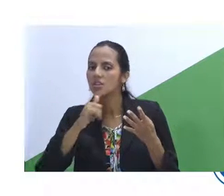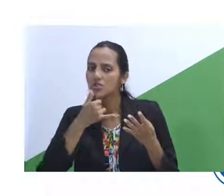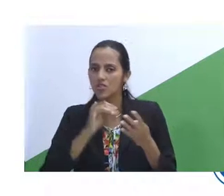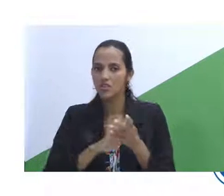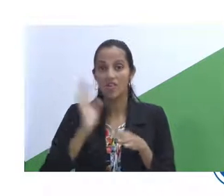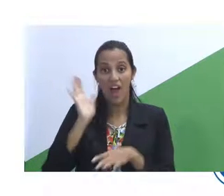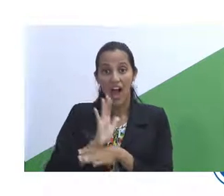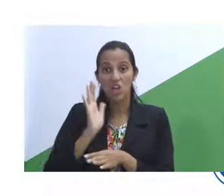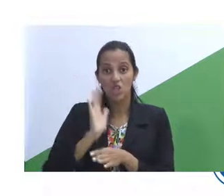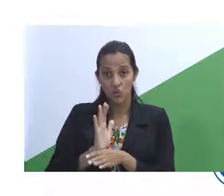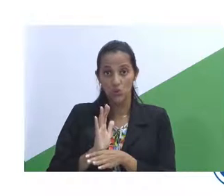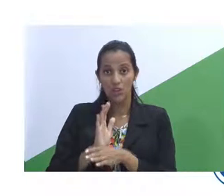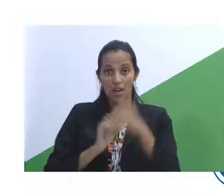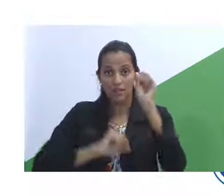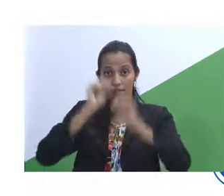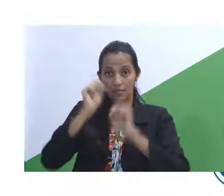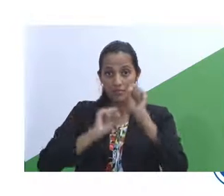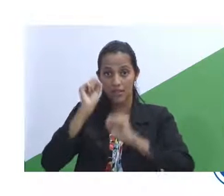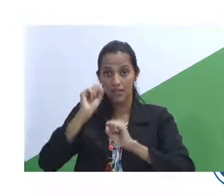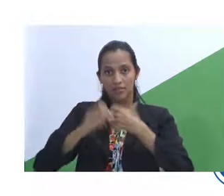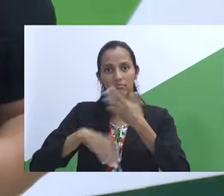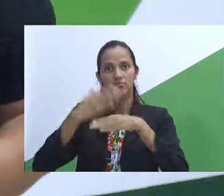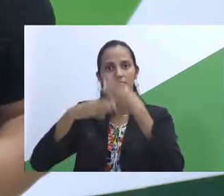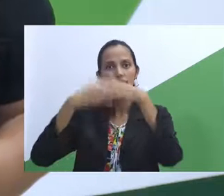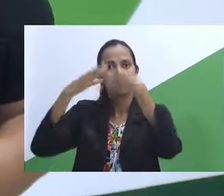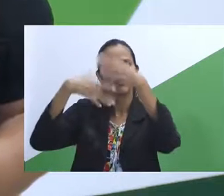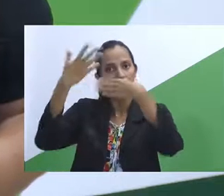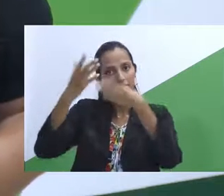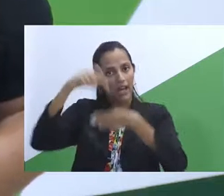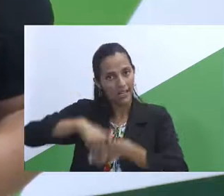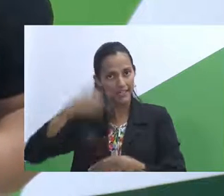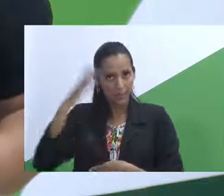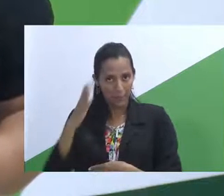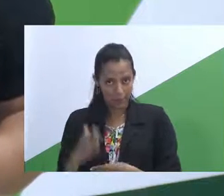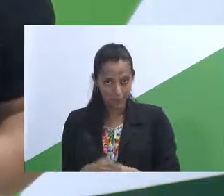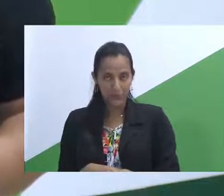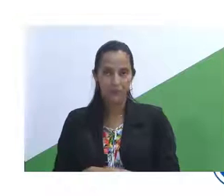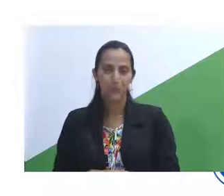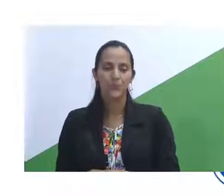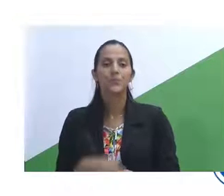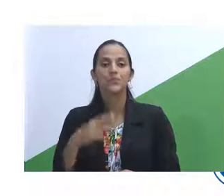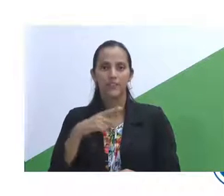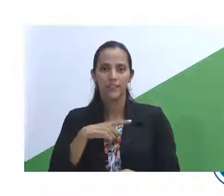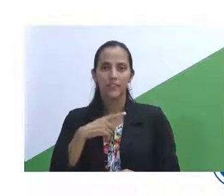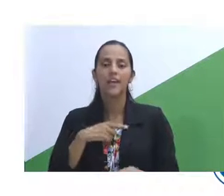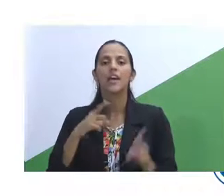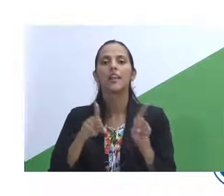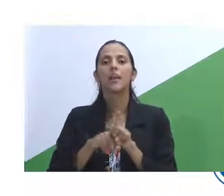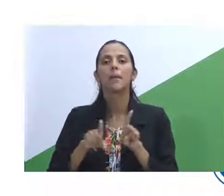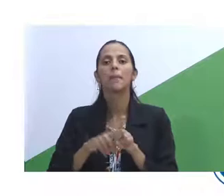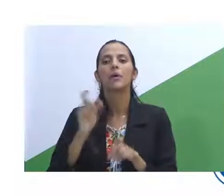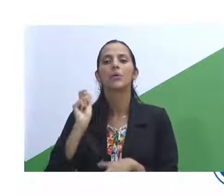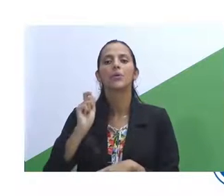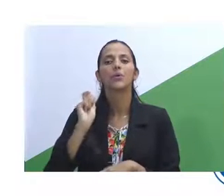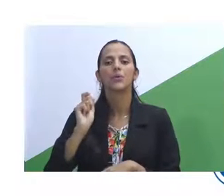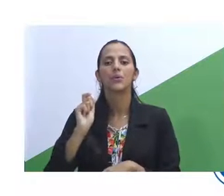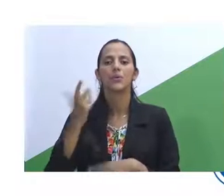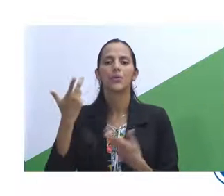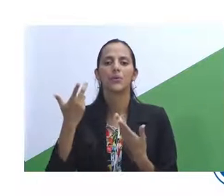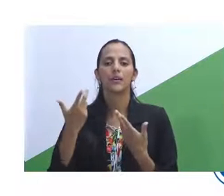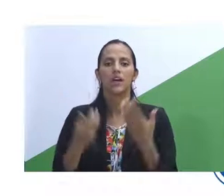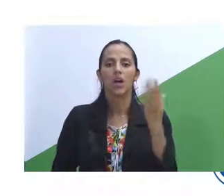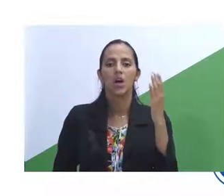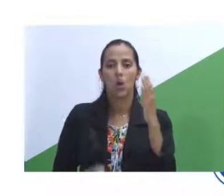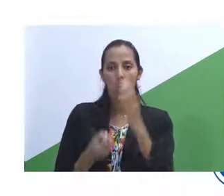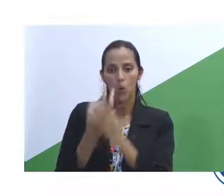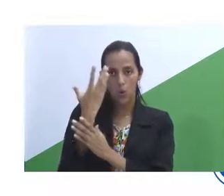processo, então, de industrialização. Um outro ponto que nós temos aí, né? É justamente, então, a construção